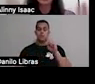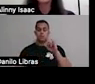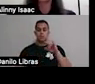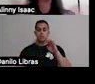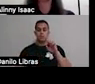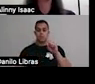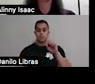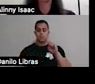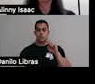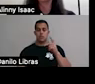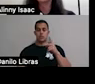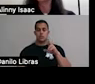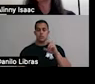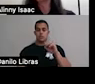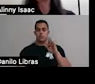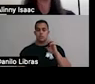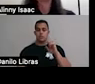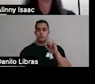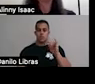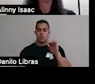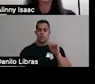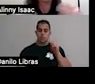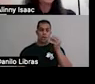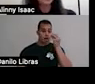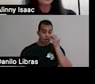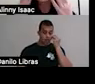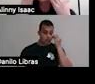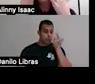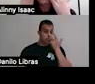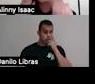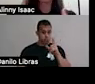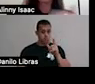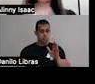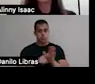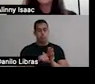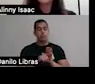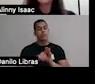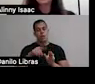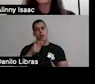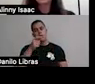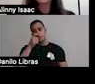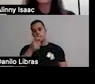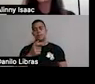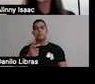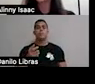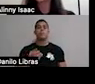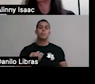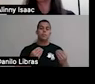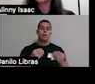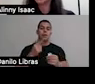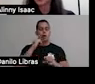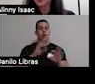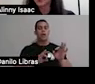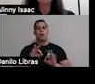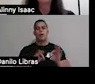estratégias que visem recuperar a síntese proteica poderia ser, né, interessantes para reparar essas alterações promovidas